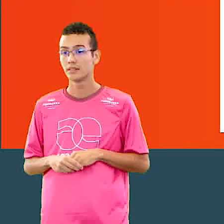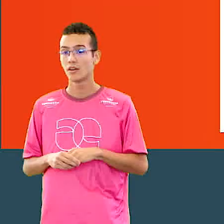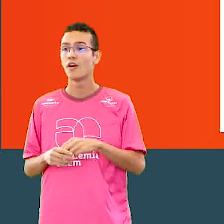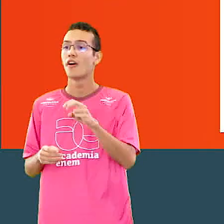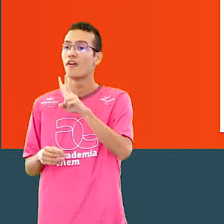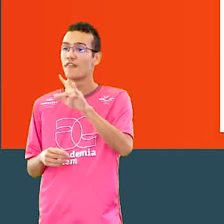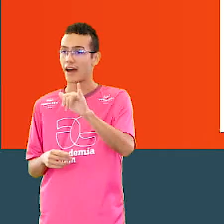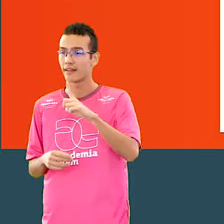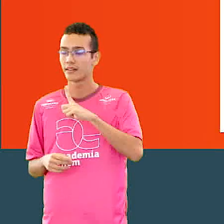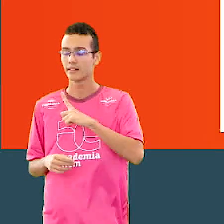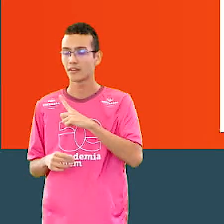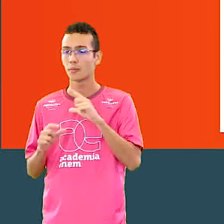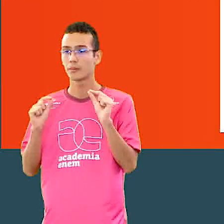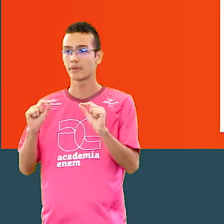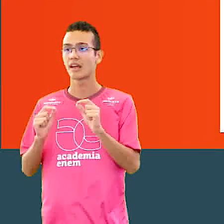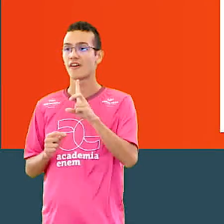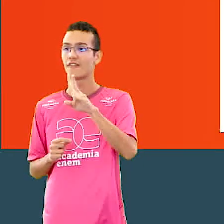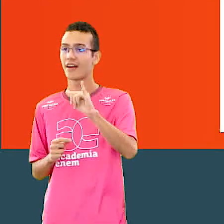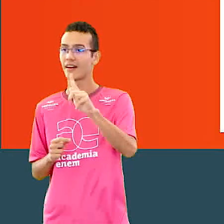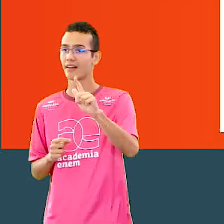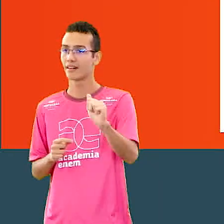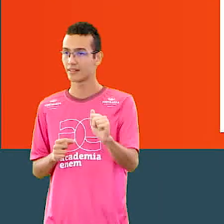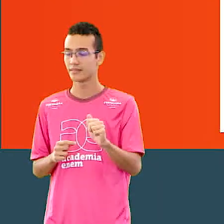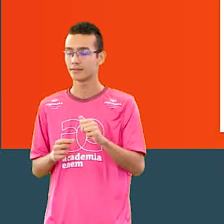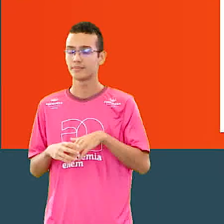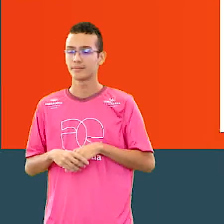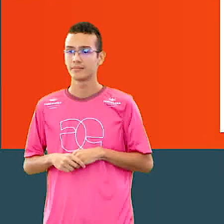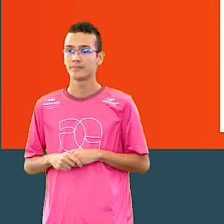surgir agora para o final do ano, ok?